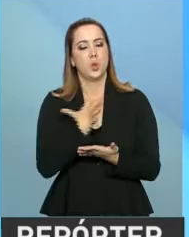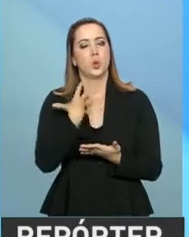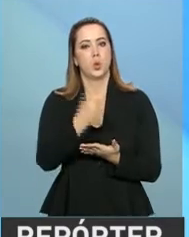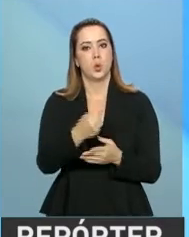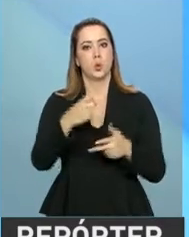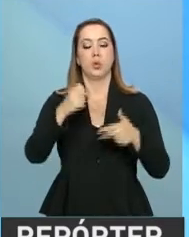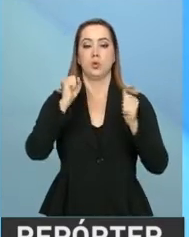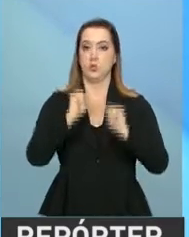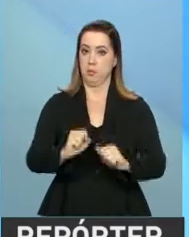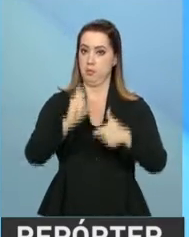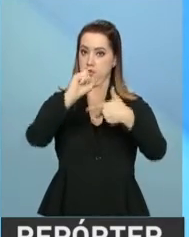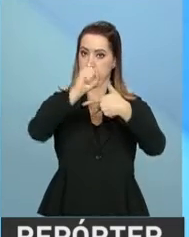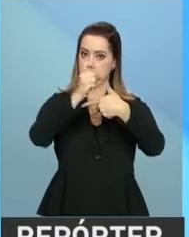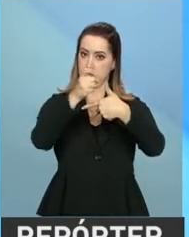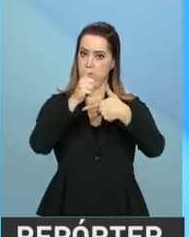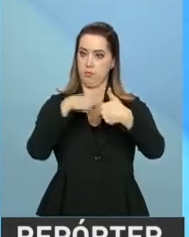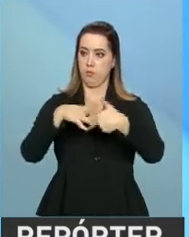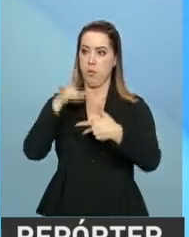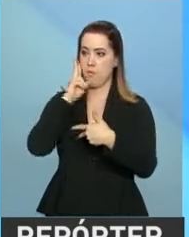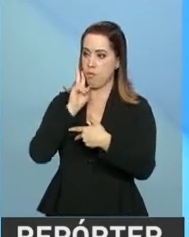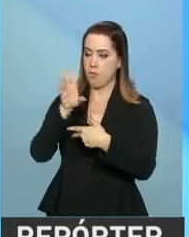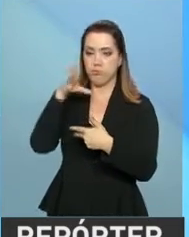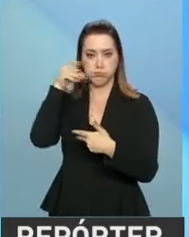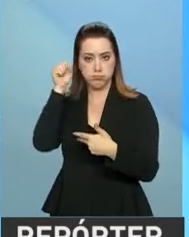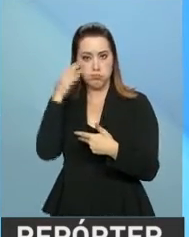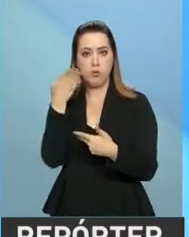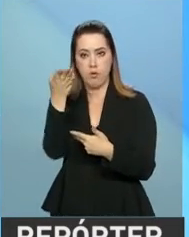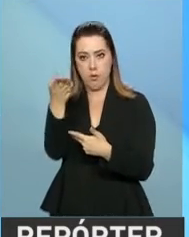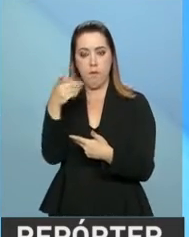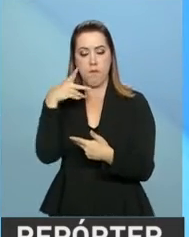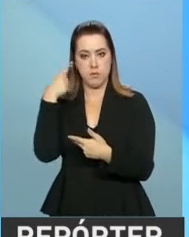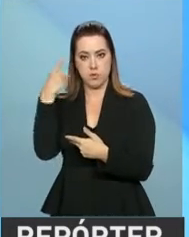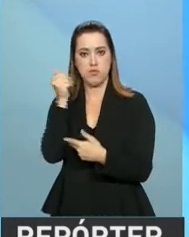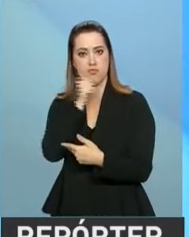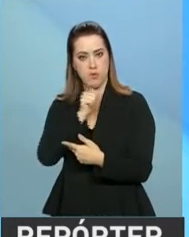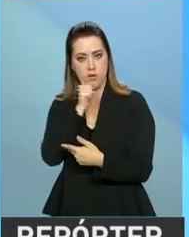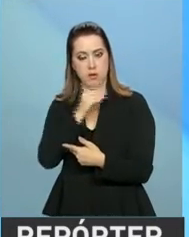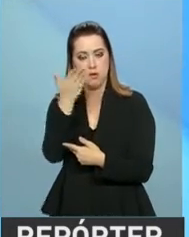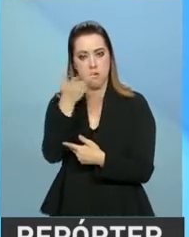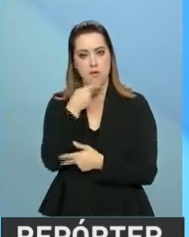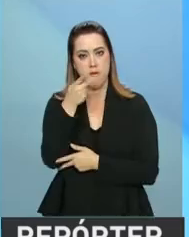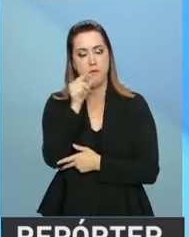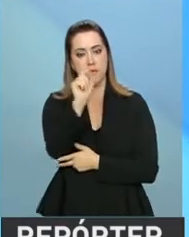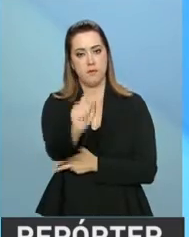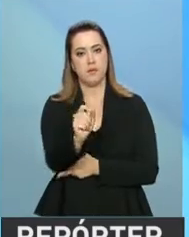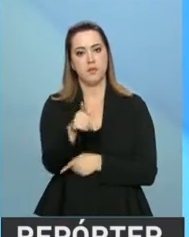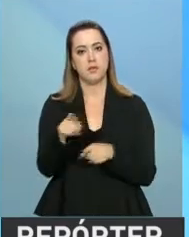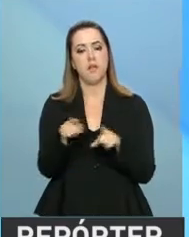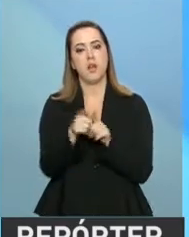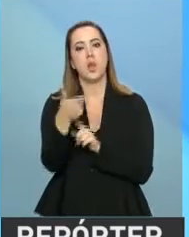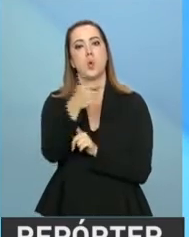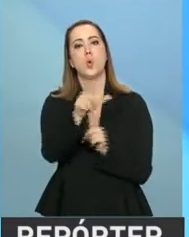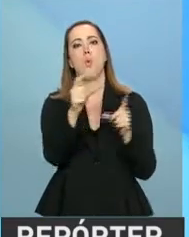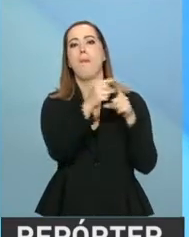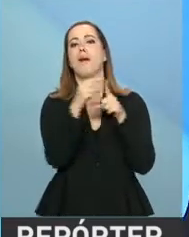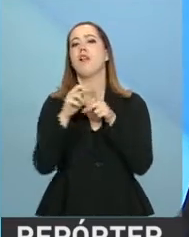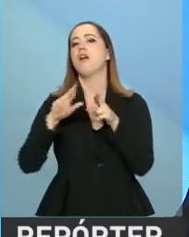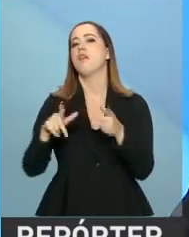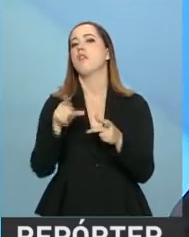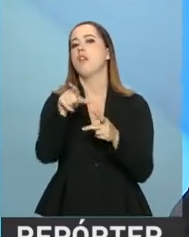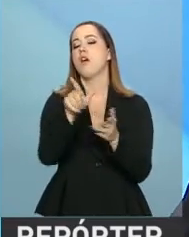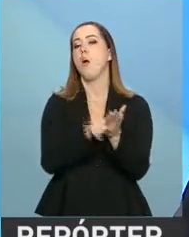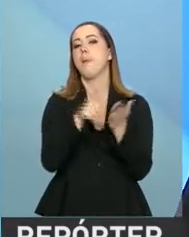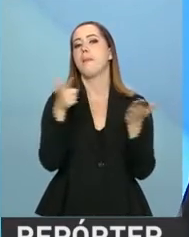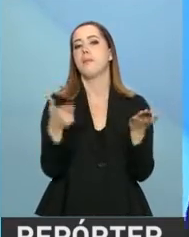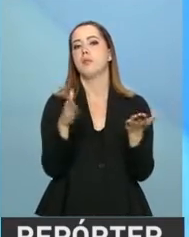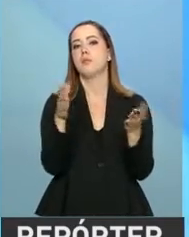Poder Executivo ouvimos a doutora Gleice é dizer que na verdade um pouco com outras palavras e a